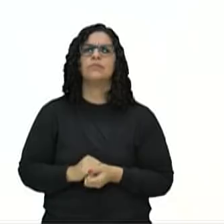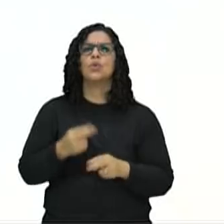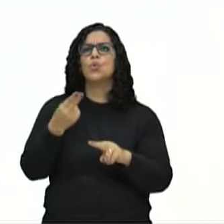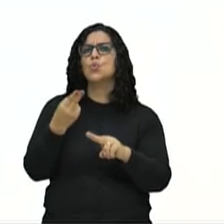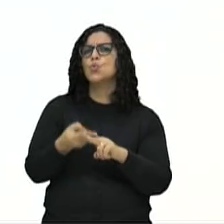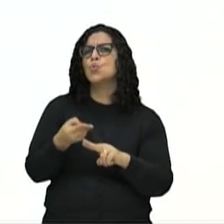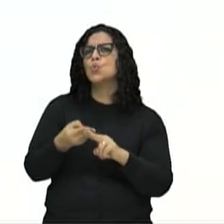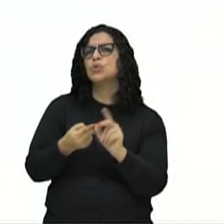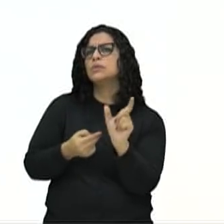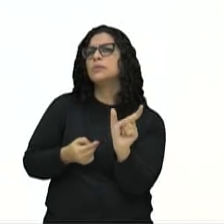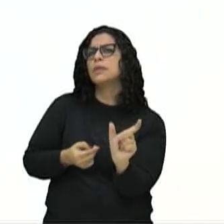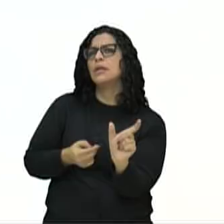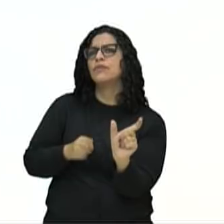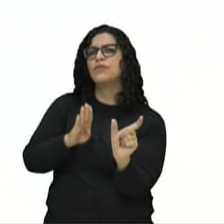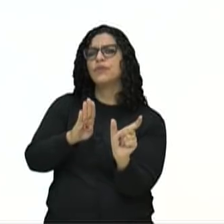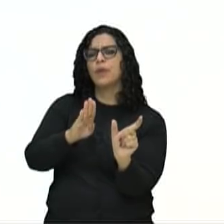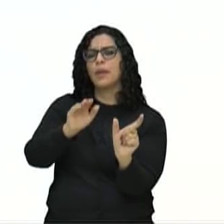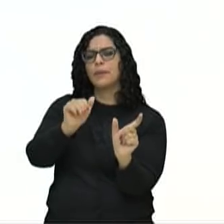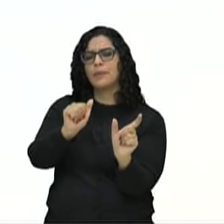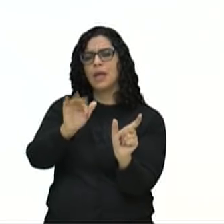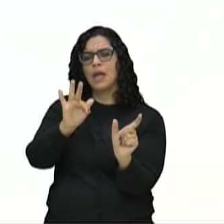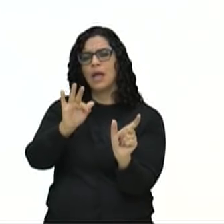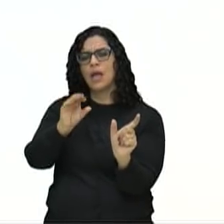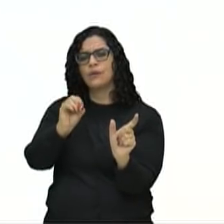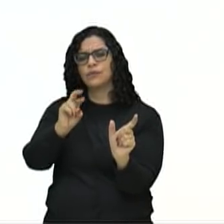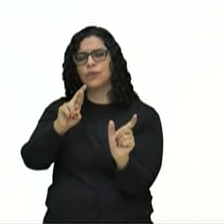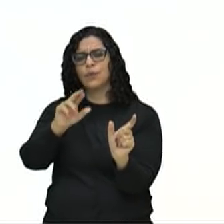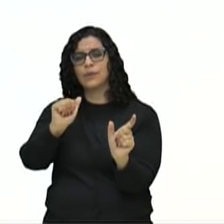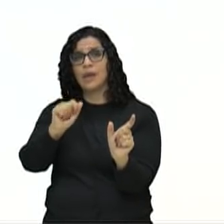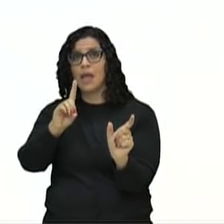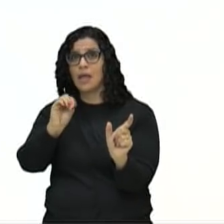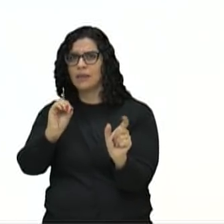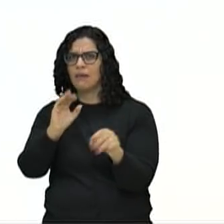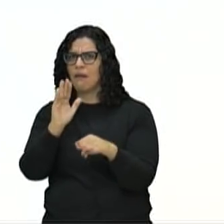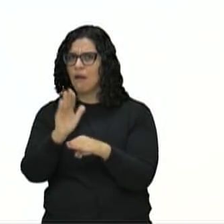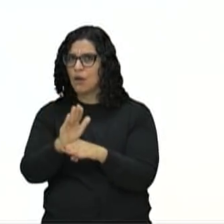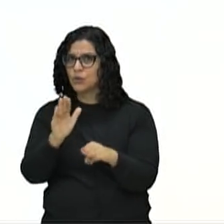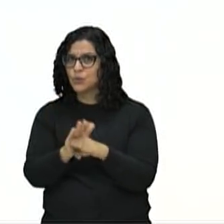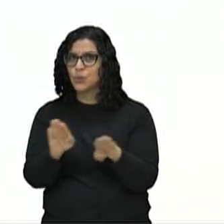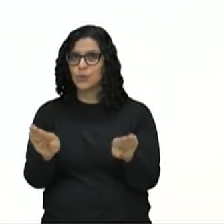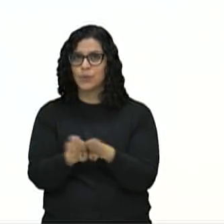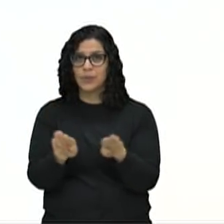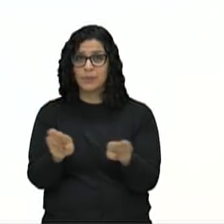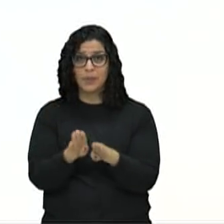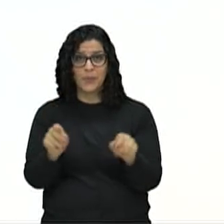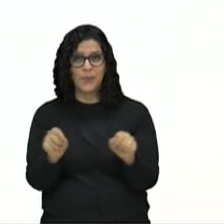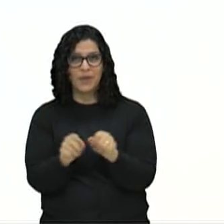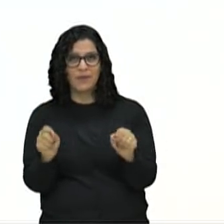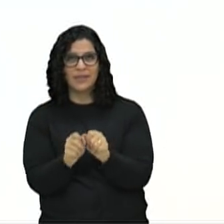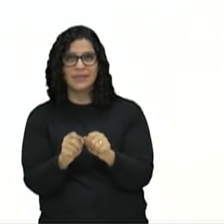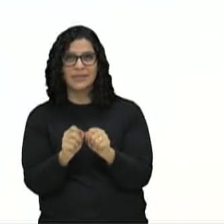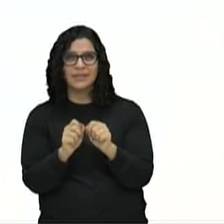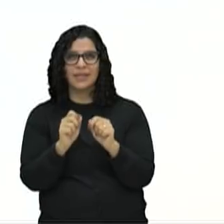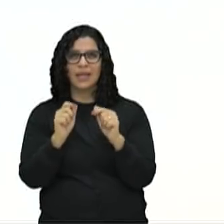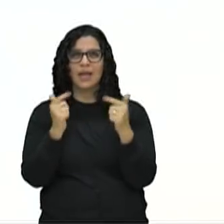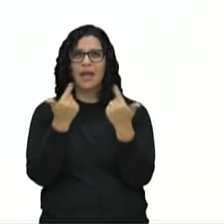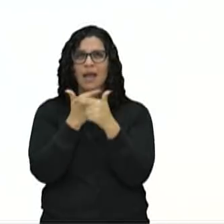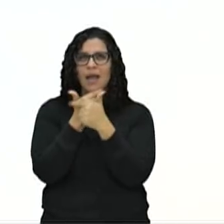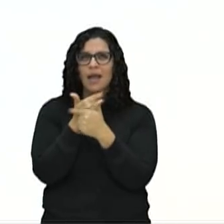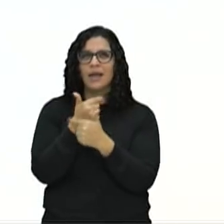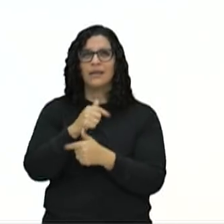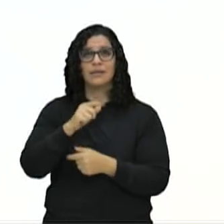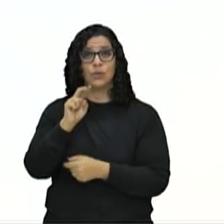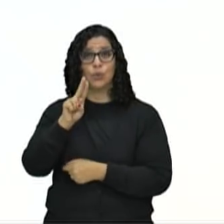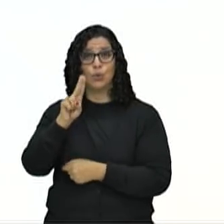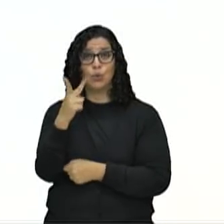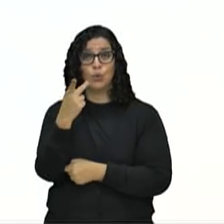uso da palavra baforada contribuiu para gerar um efeito de humor no texto.